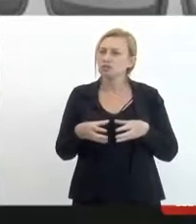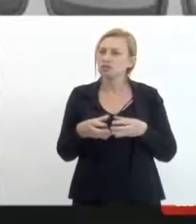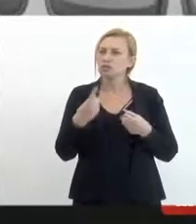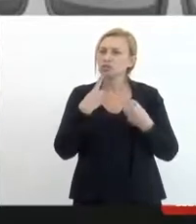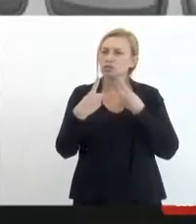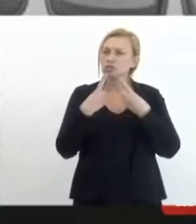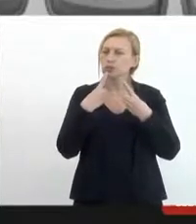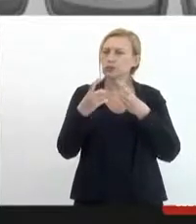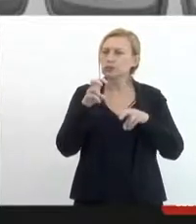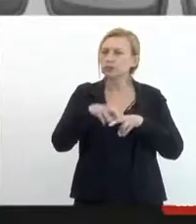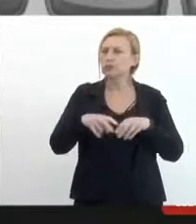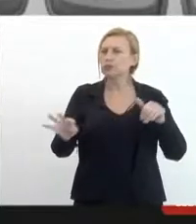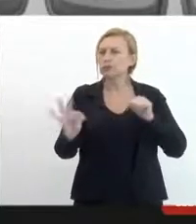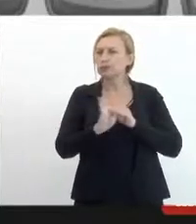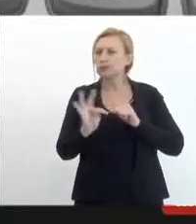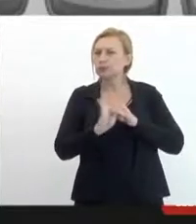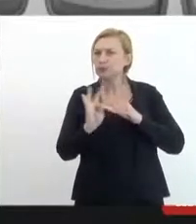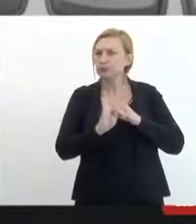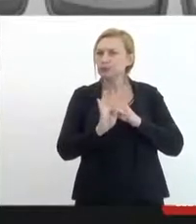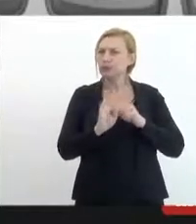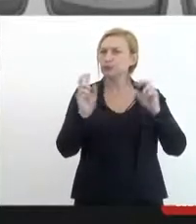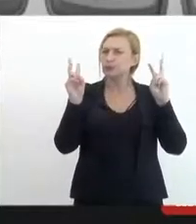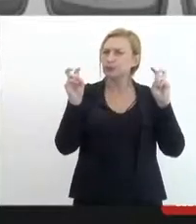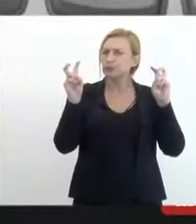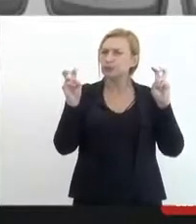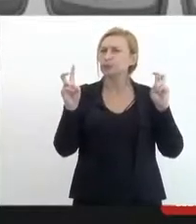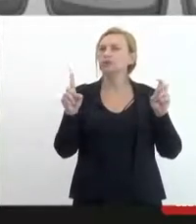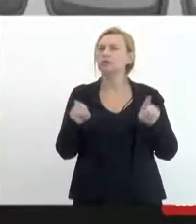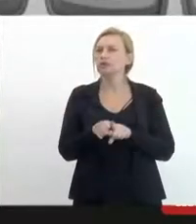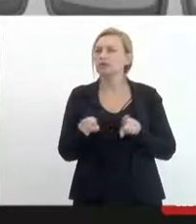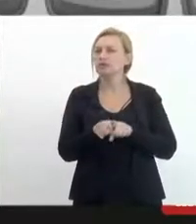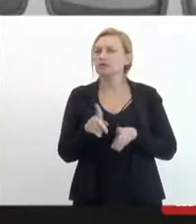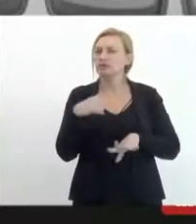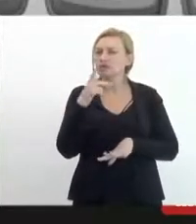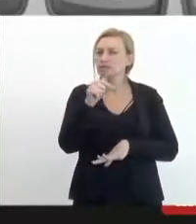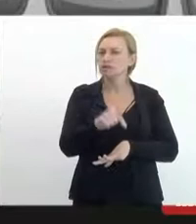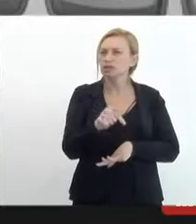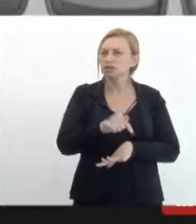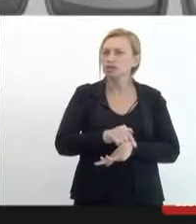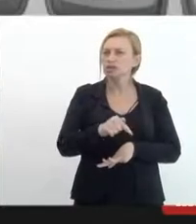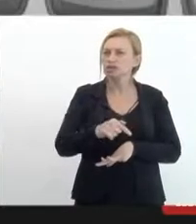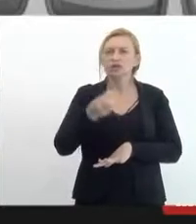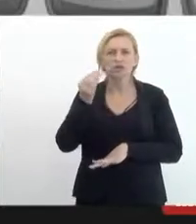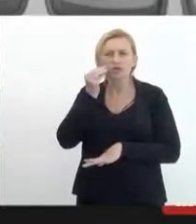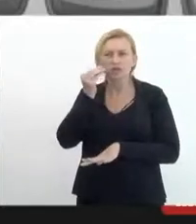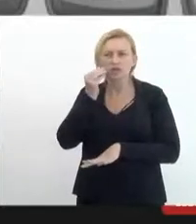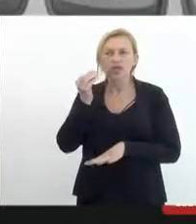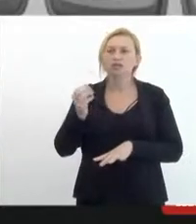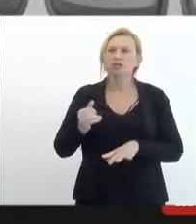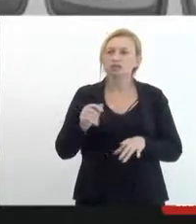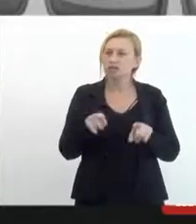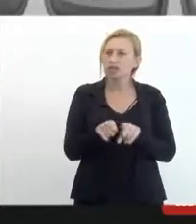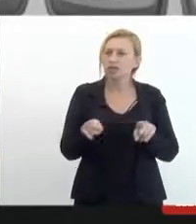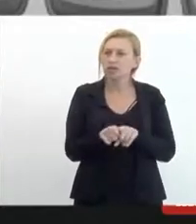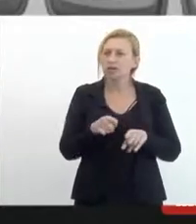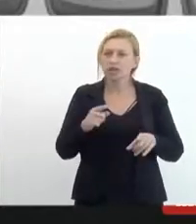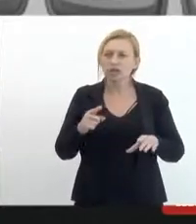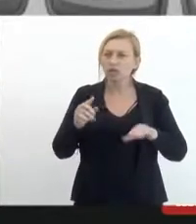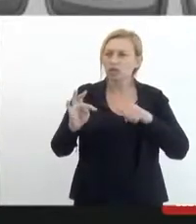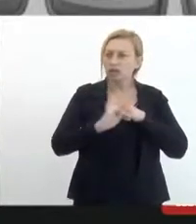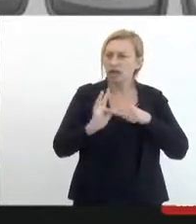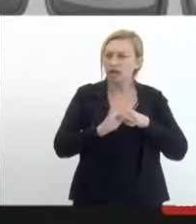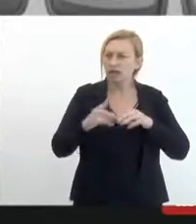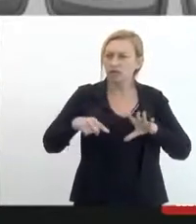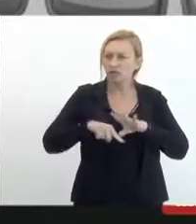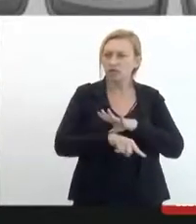discutir tecnicamente os assuntos. Nós trouxemos aqui e aproveitamos o mergulho técnico que foi dado